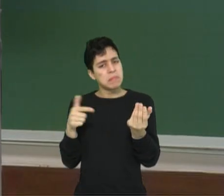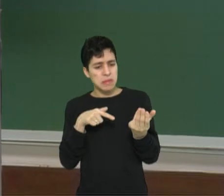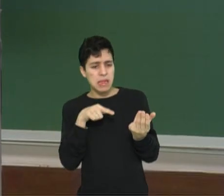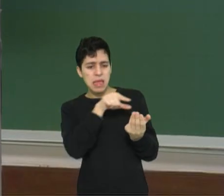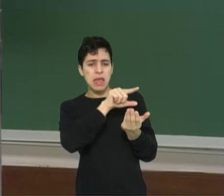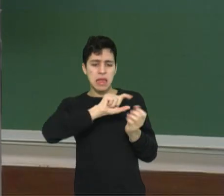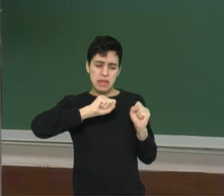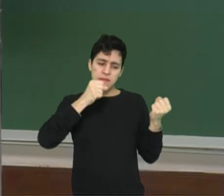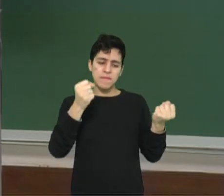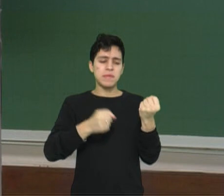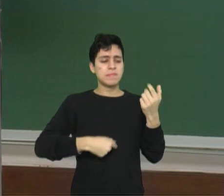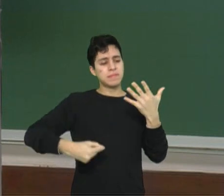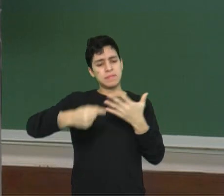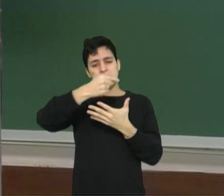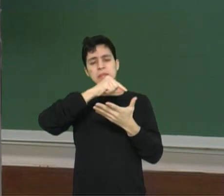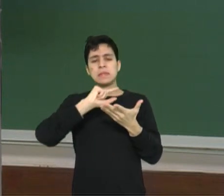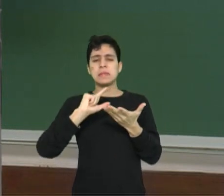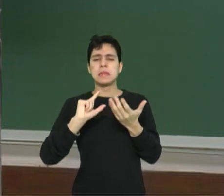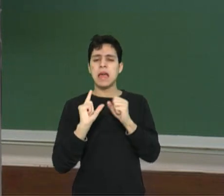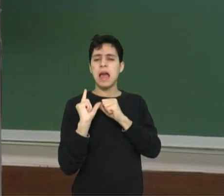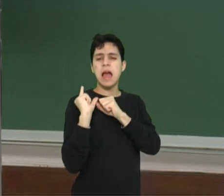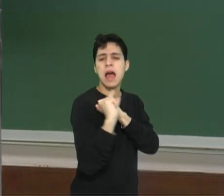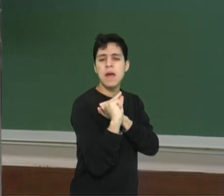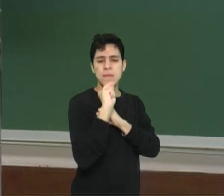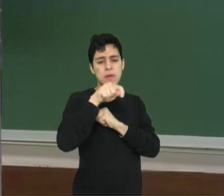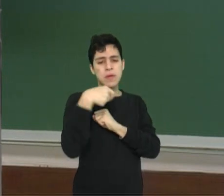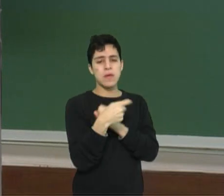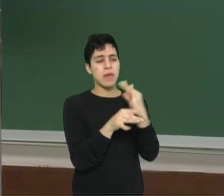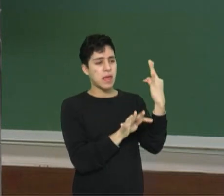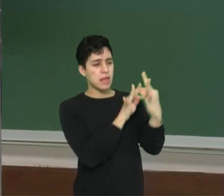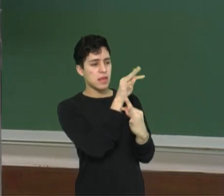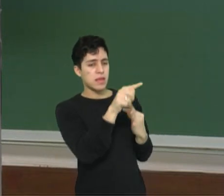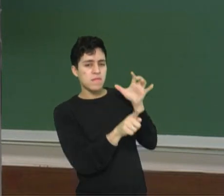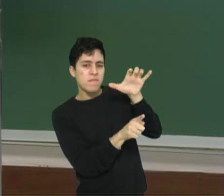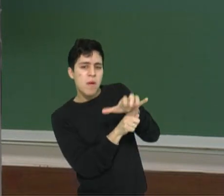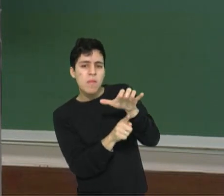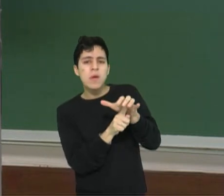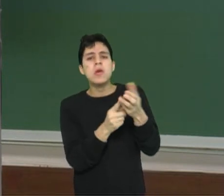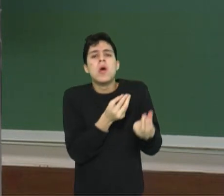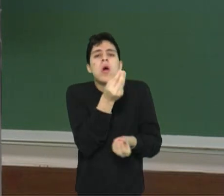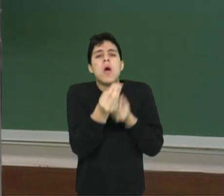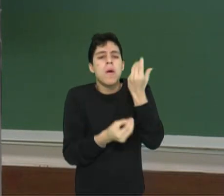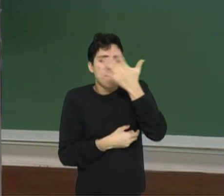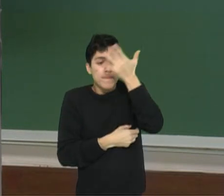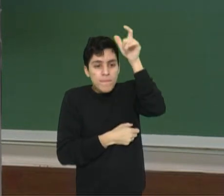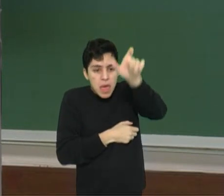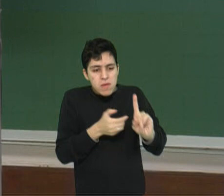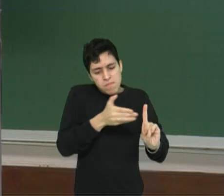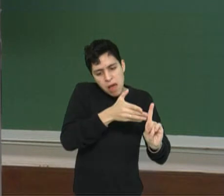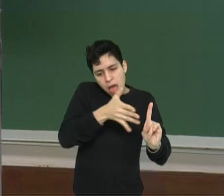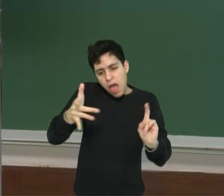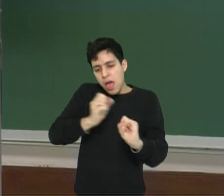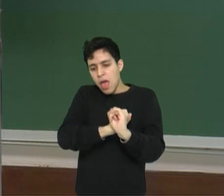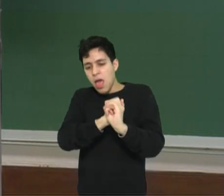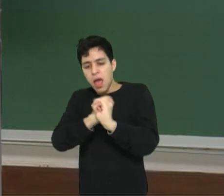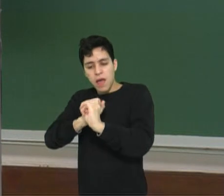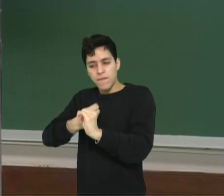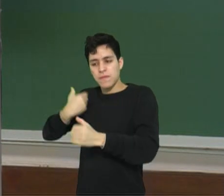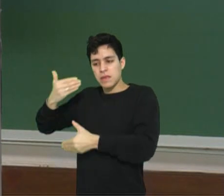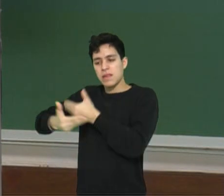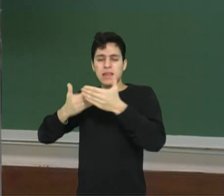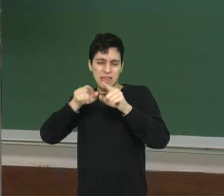2038, espera-se que estejamos bastante próximos de acabar com a pobreza. Novos tipos de comida, como